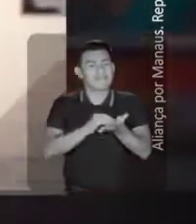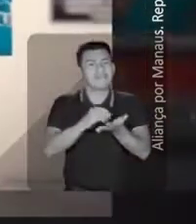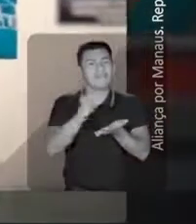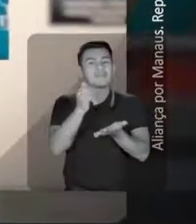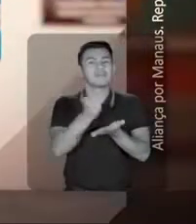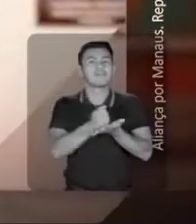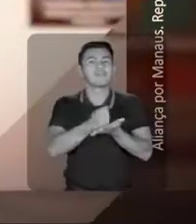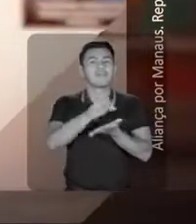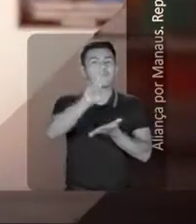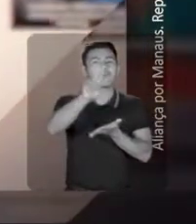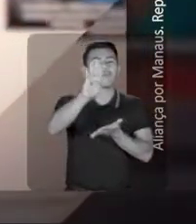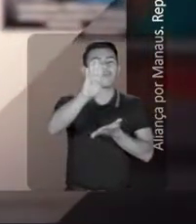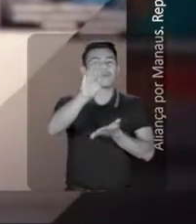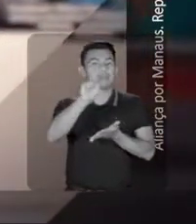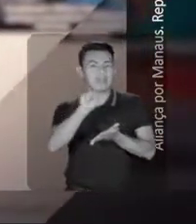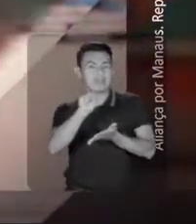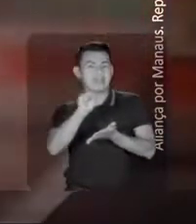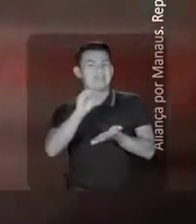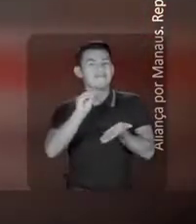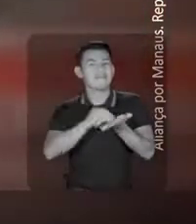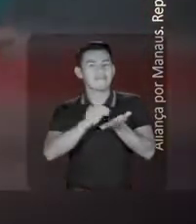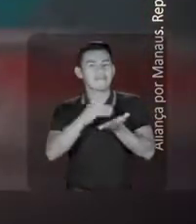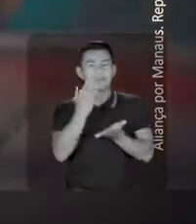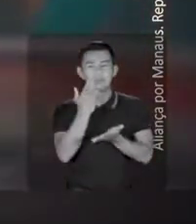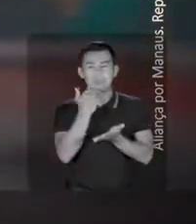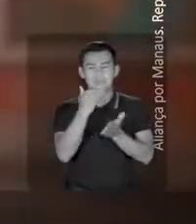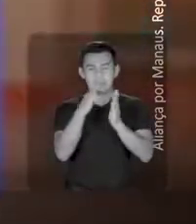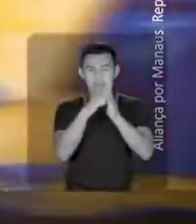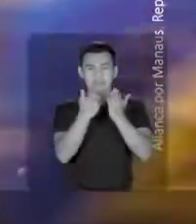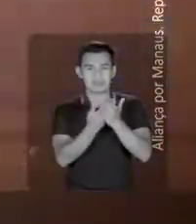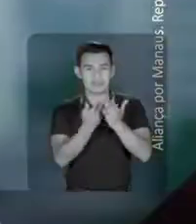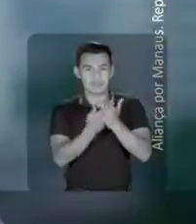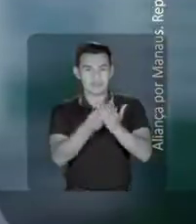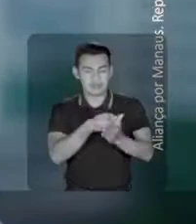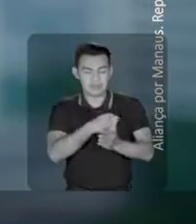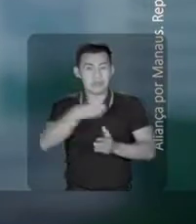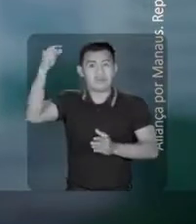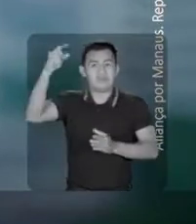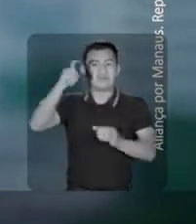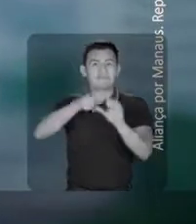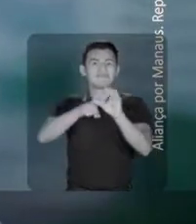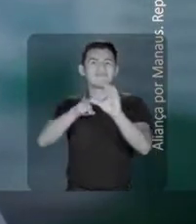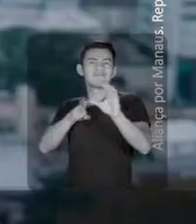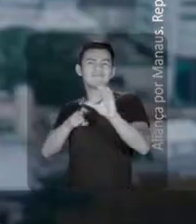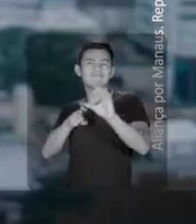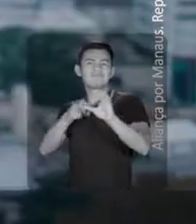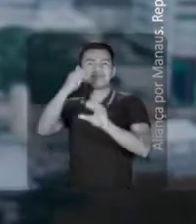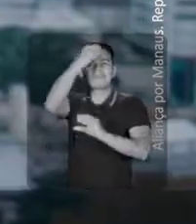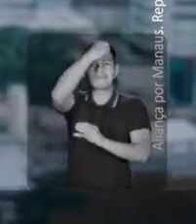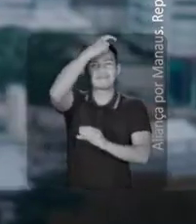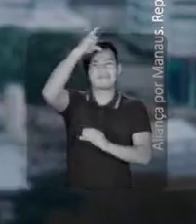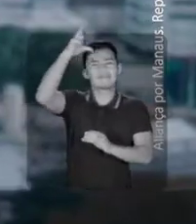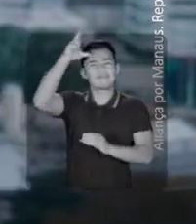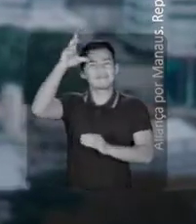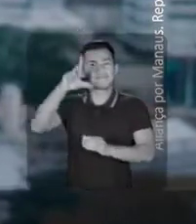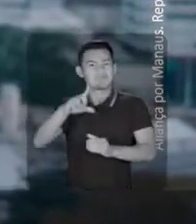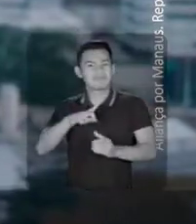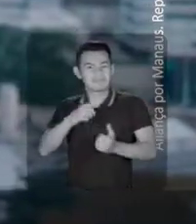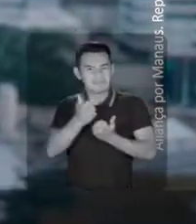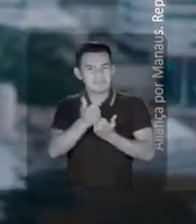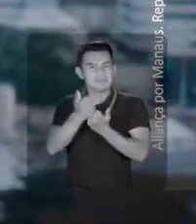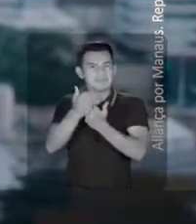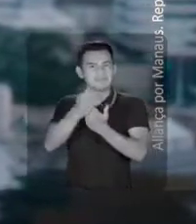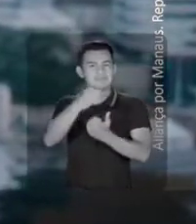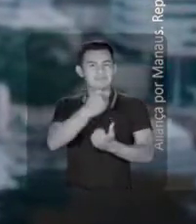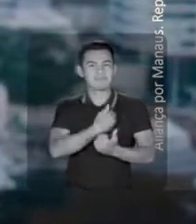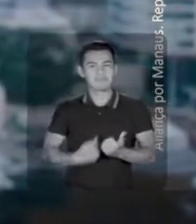Falta medicamentos nas UBSs. Falta merenda nas escolas. Sou um candidato independente. Na prefeitura terei apoio